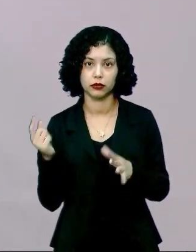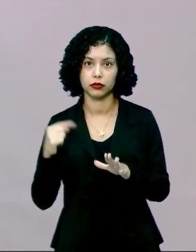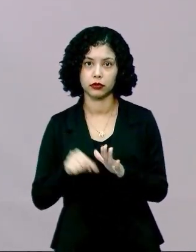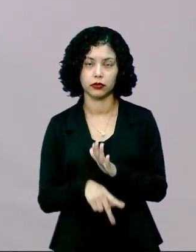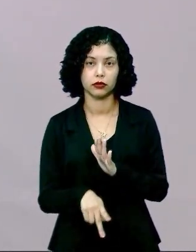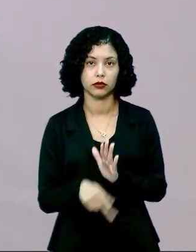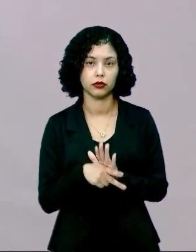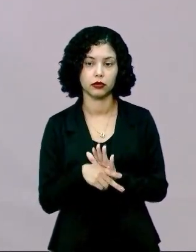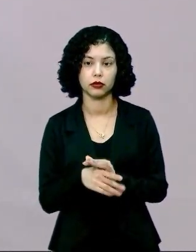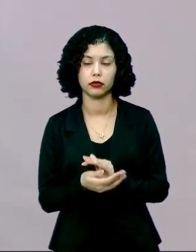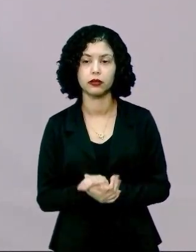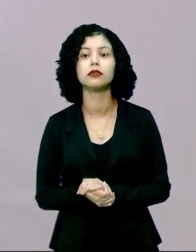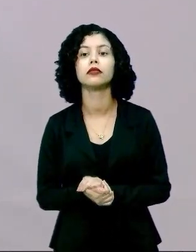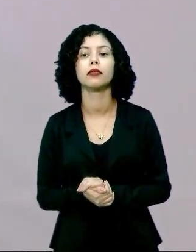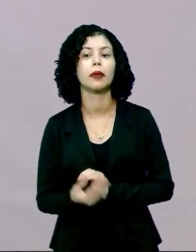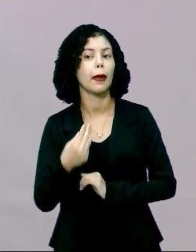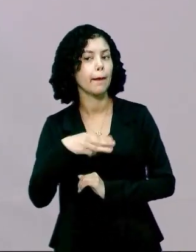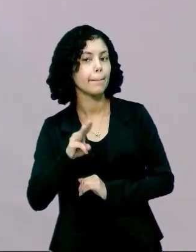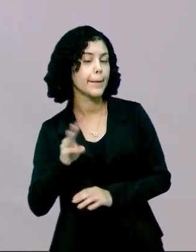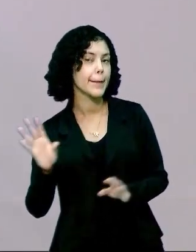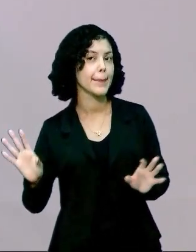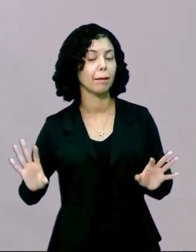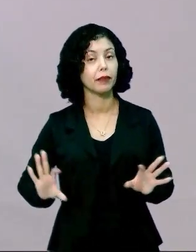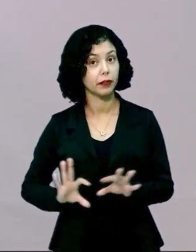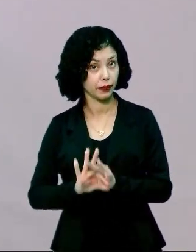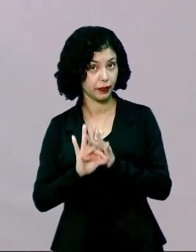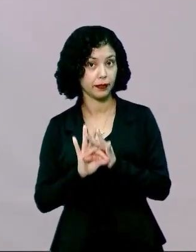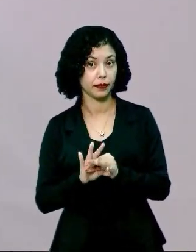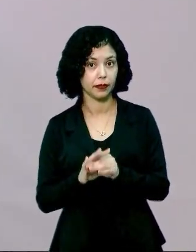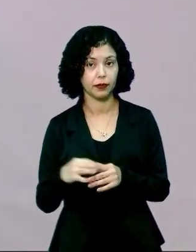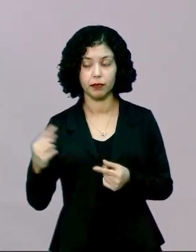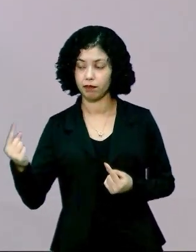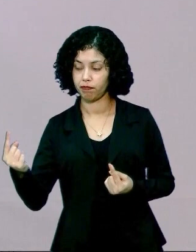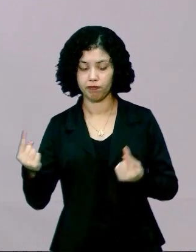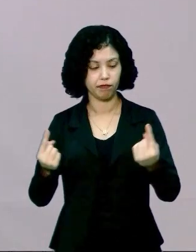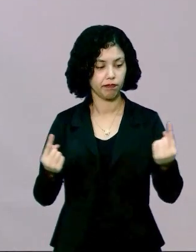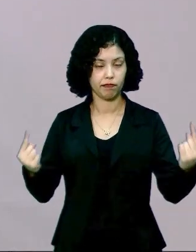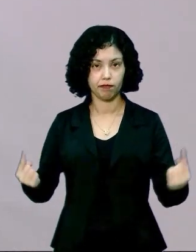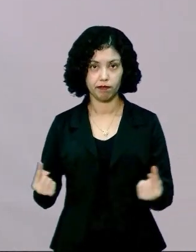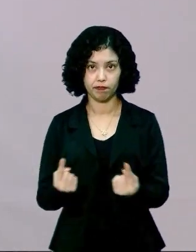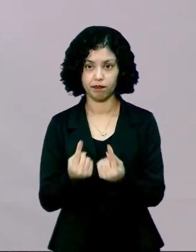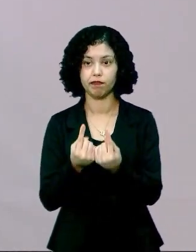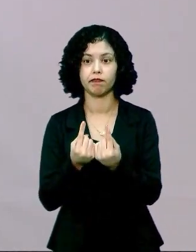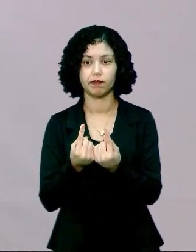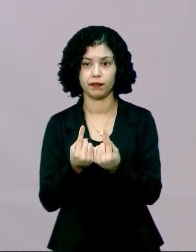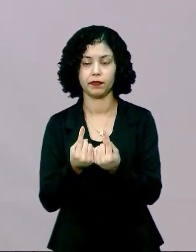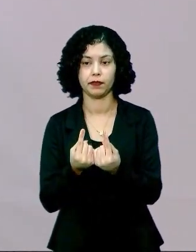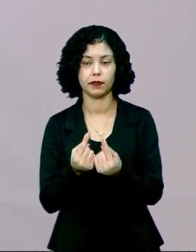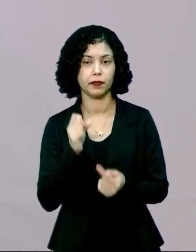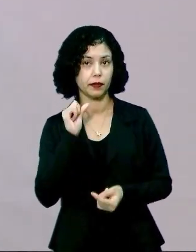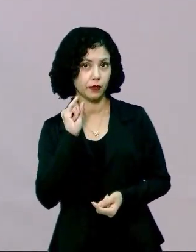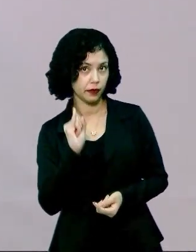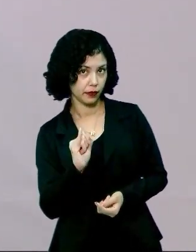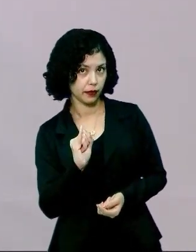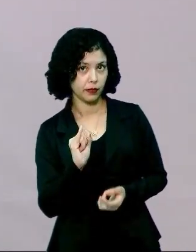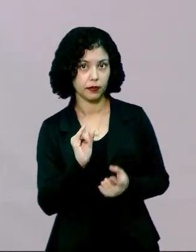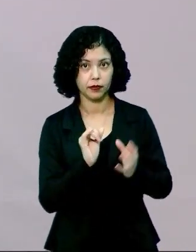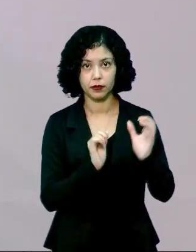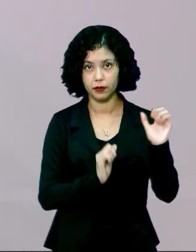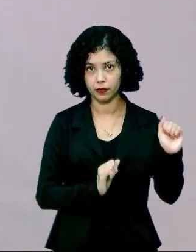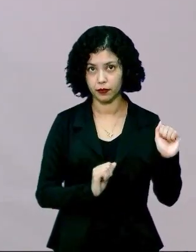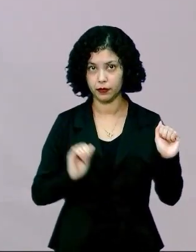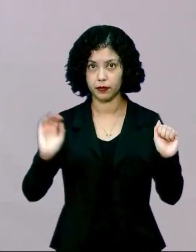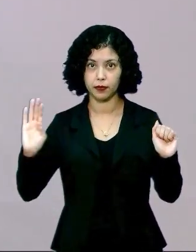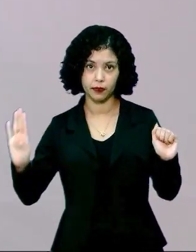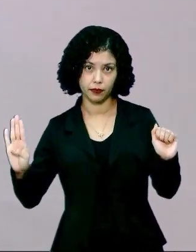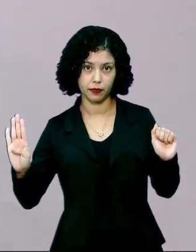dentro. E quem está ligando, para quem está indo cada um. Se no conjunto B